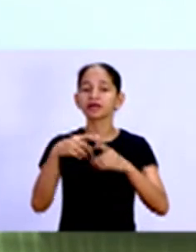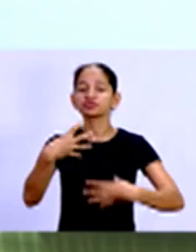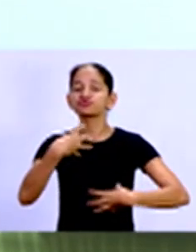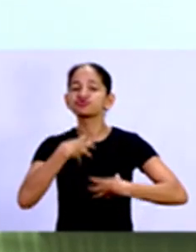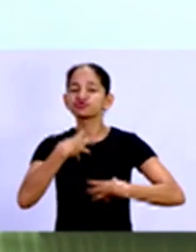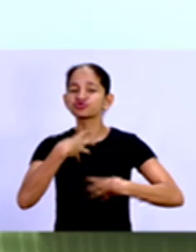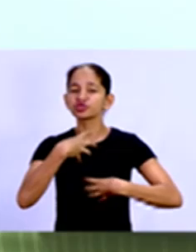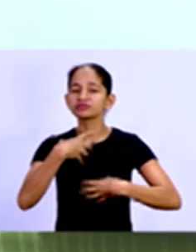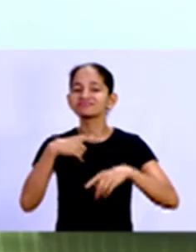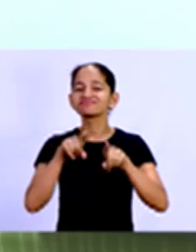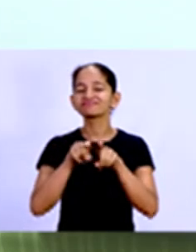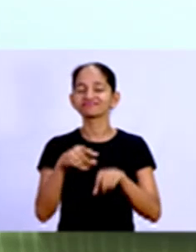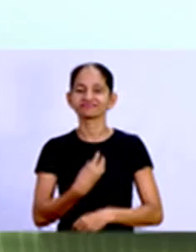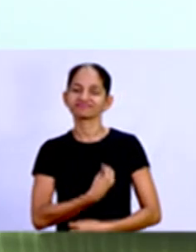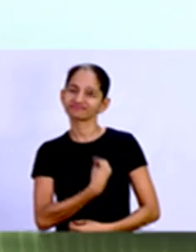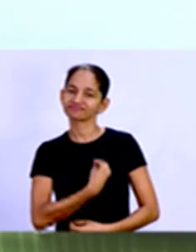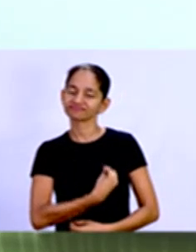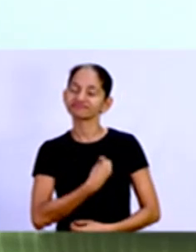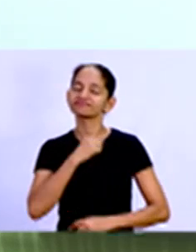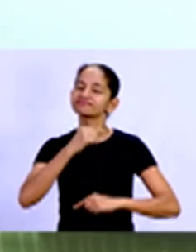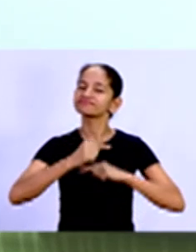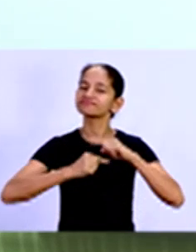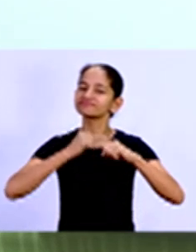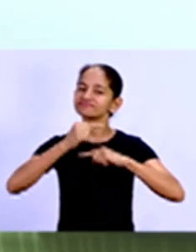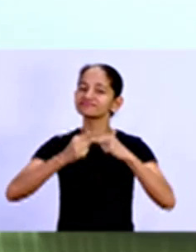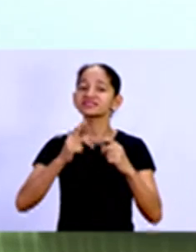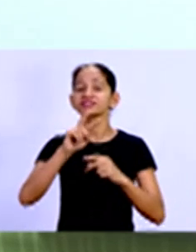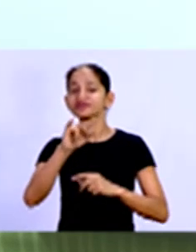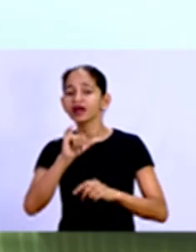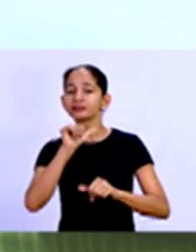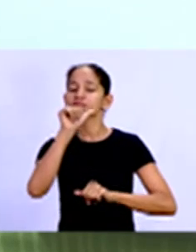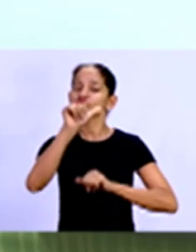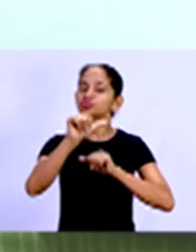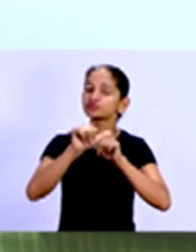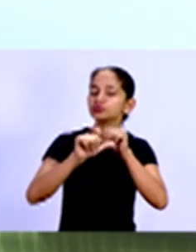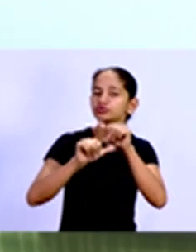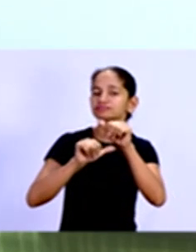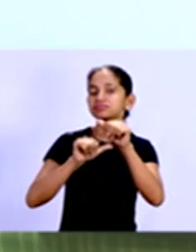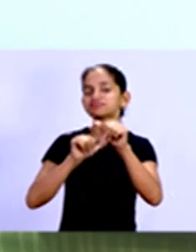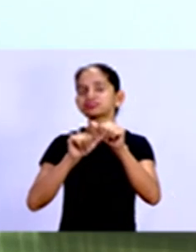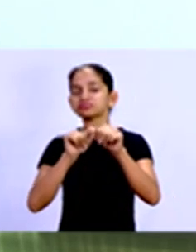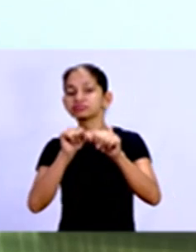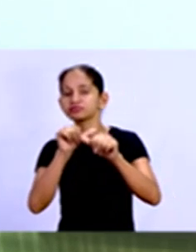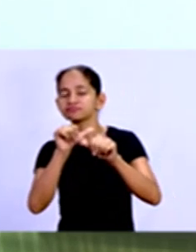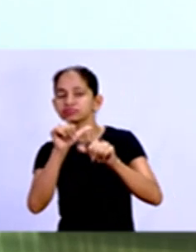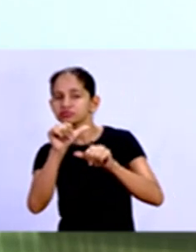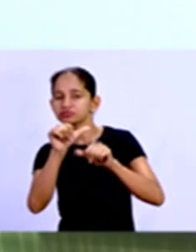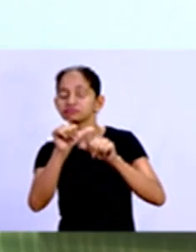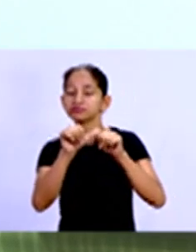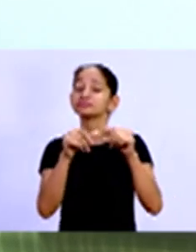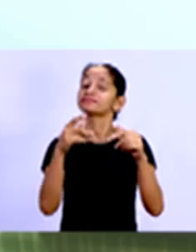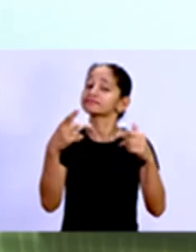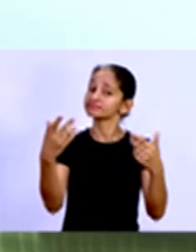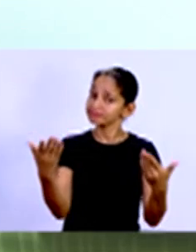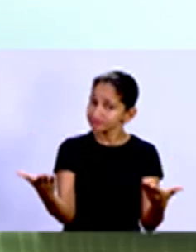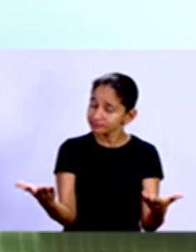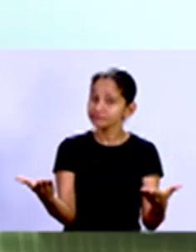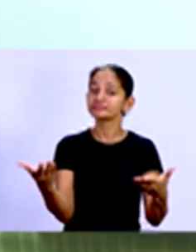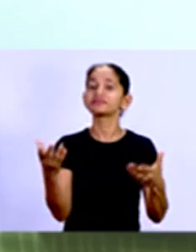seja, as funções dos nossos órgãos, elas vão fazendo o quê? Vão se danificando, ou seja, elas